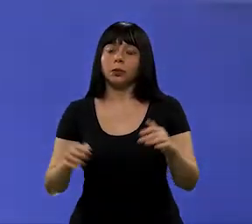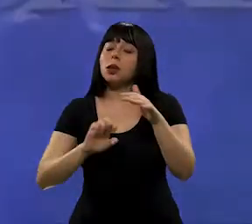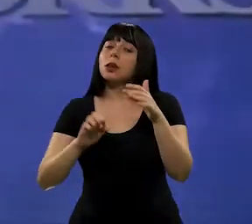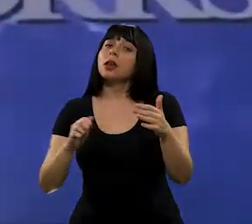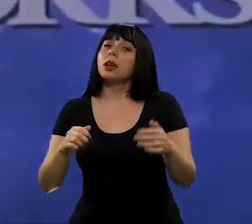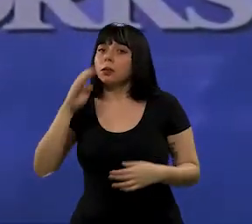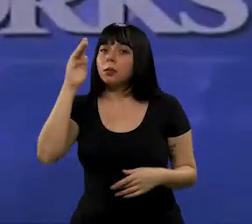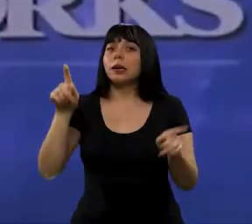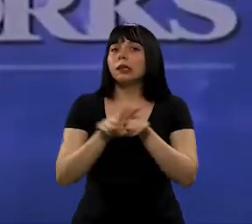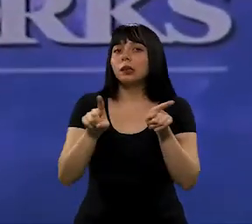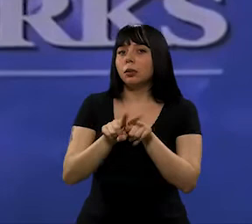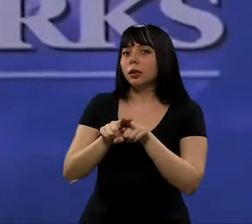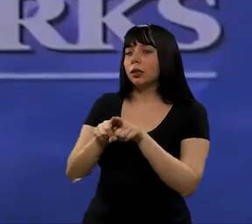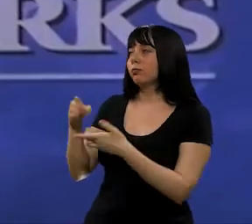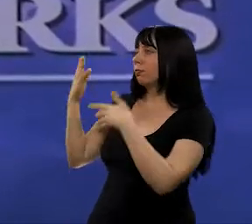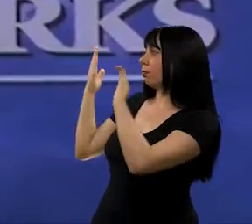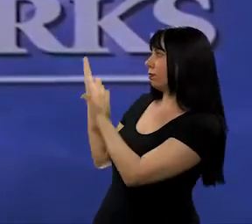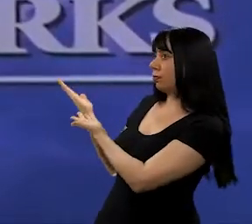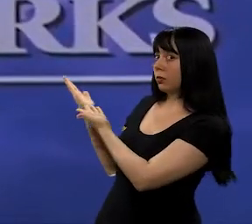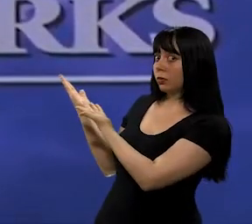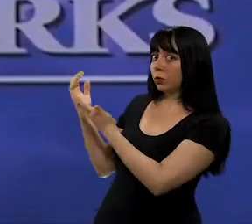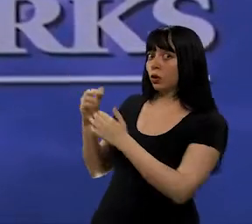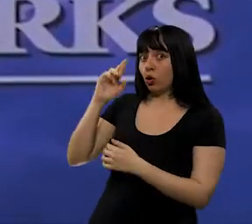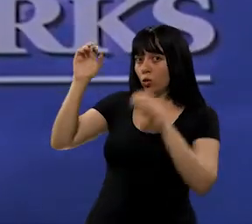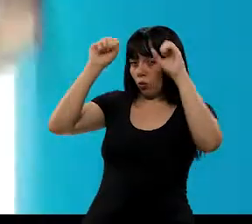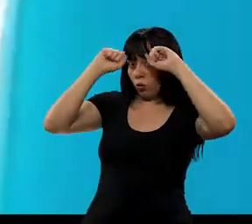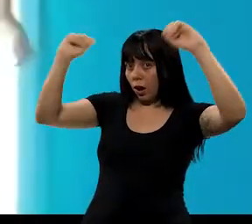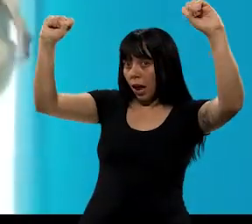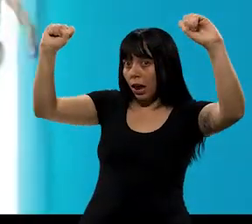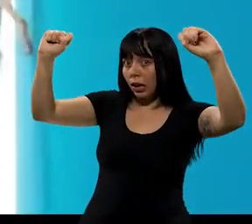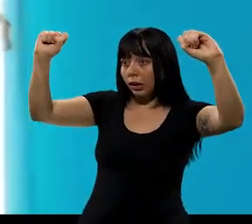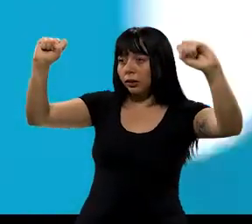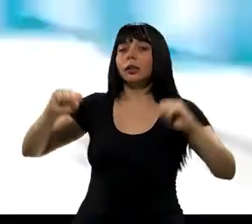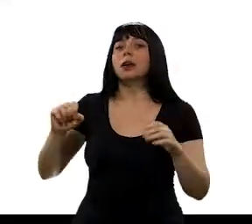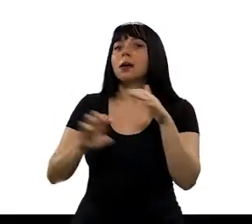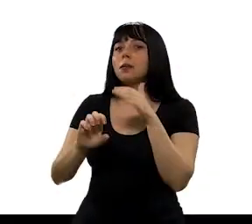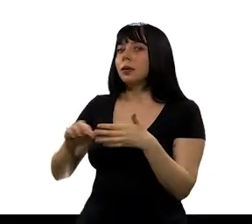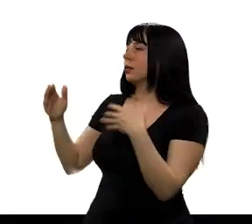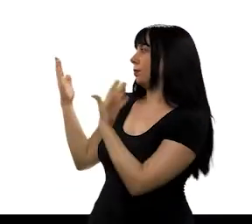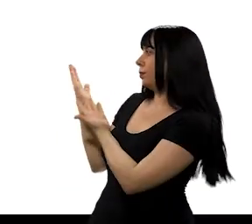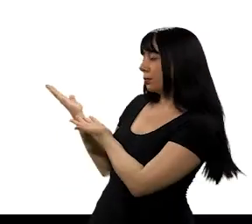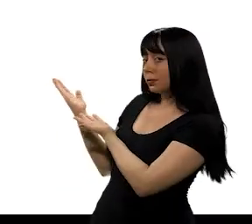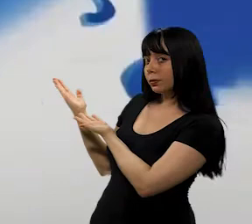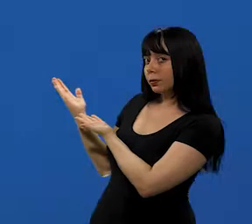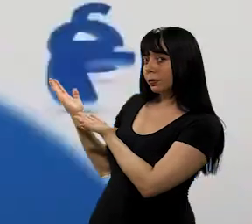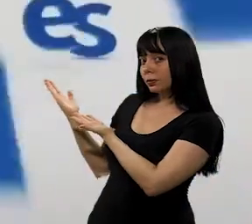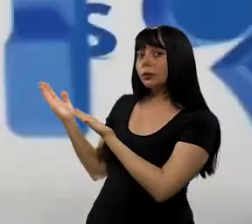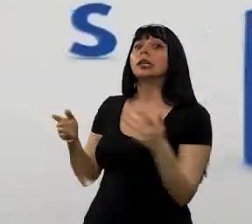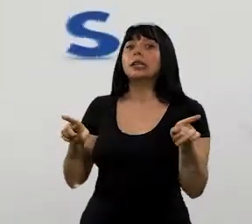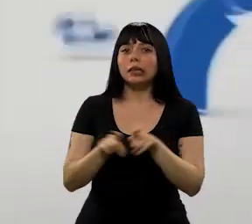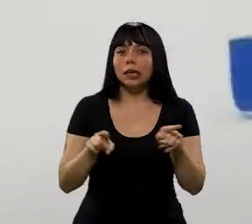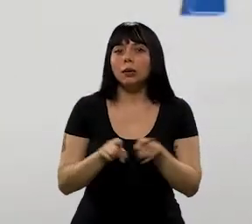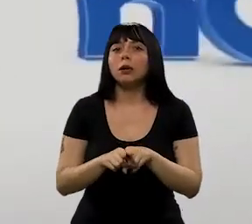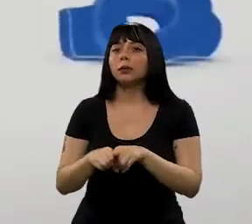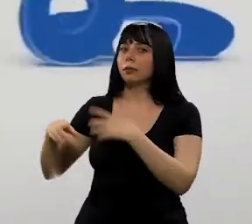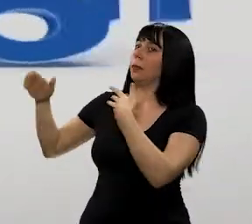DreamWorks Animation, dona de marcas importantes como Shrek e Madagascar, a Blue Sky Studios, da franquia Era do Gelo, e a Sony Animation,